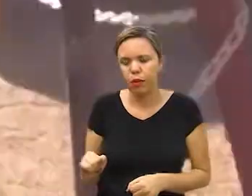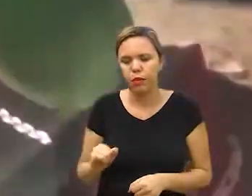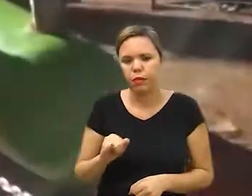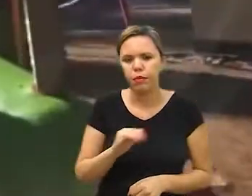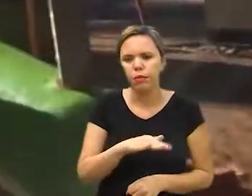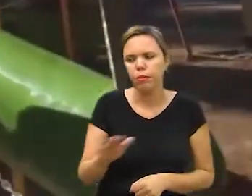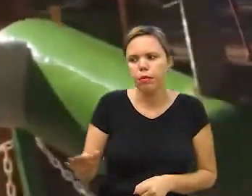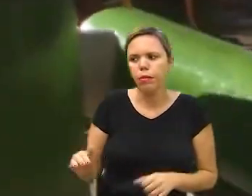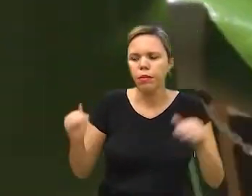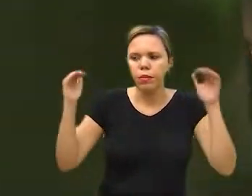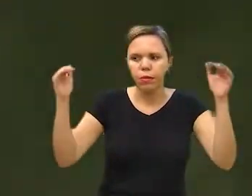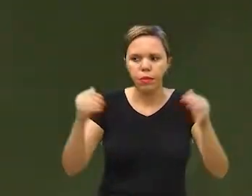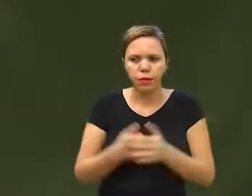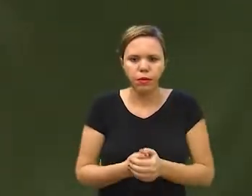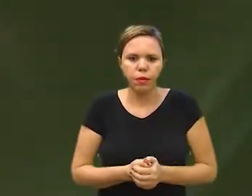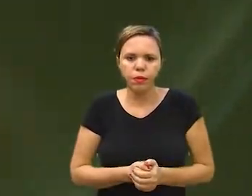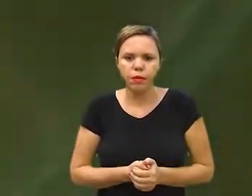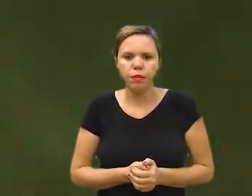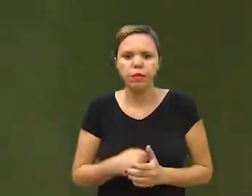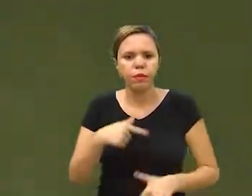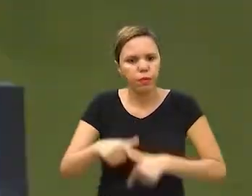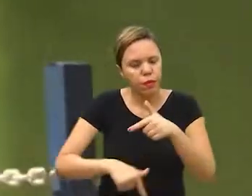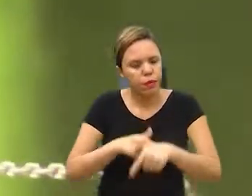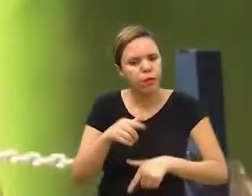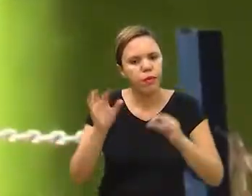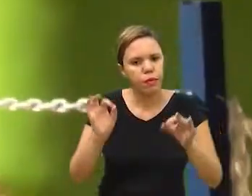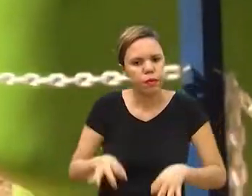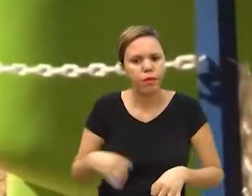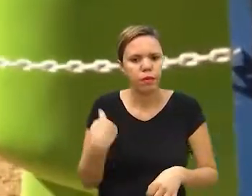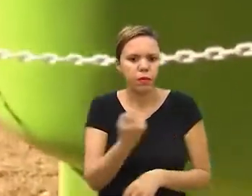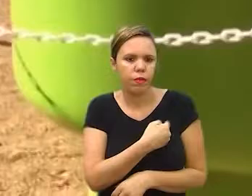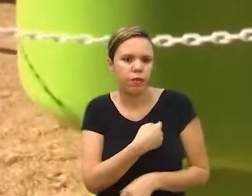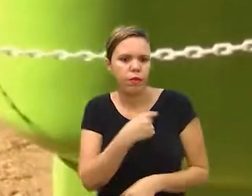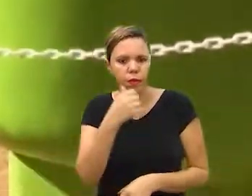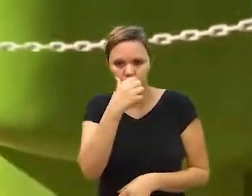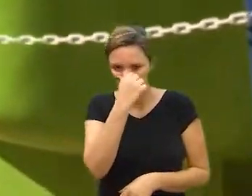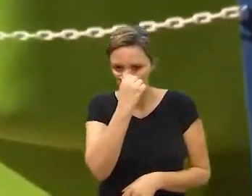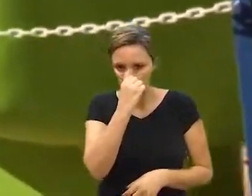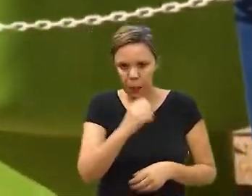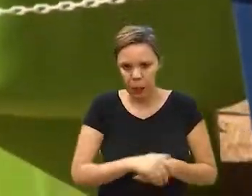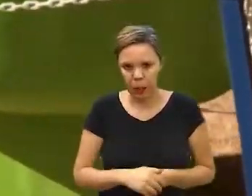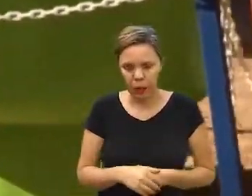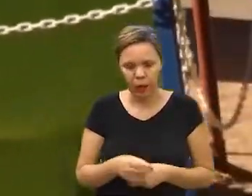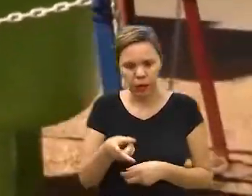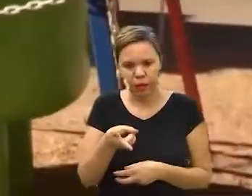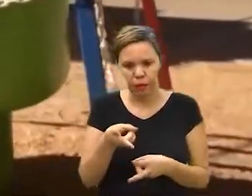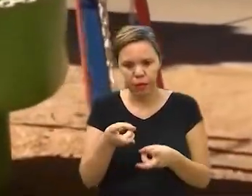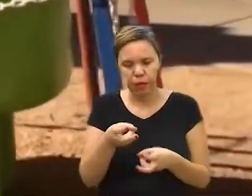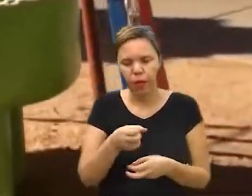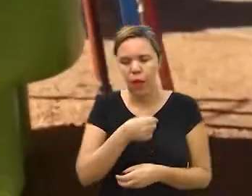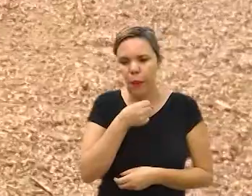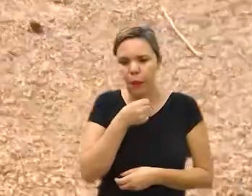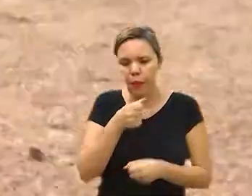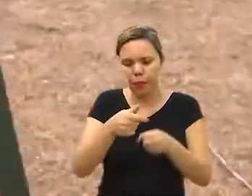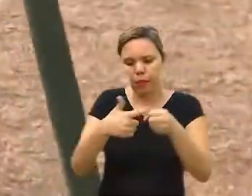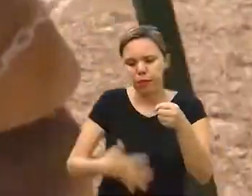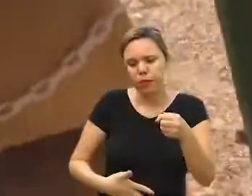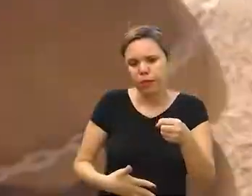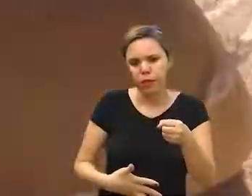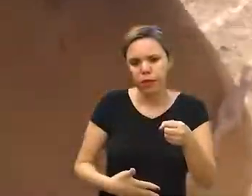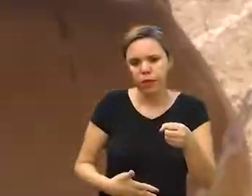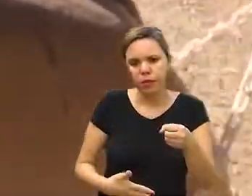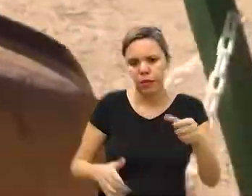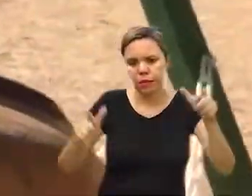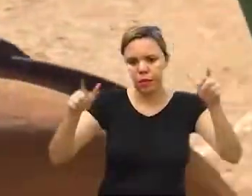grande, né? O adulto pode fazer o trabalho da forma que quer. A gente, né, quando a gente vê reportagens sobre o Google, né, a